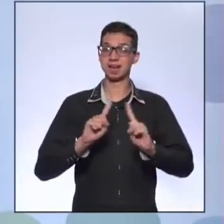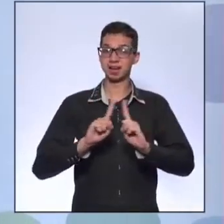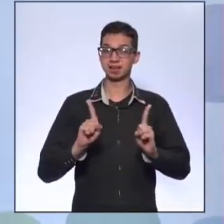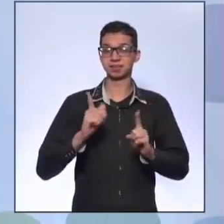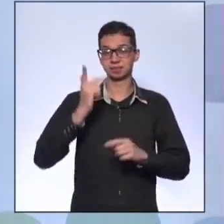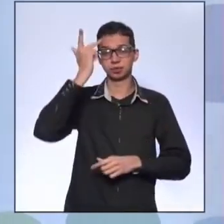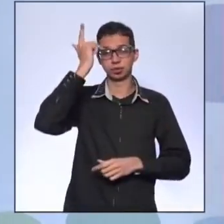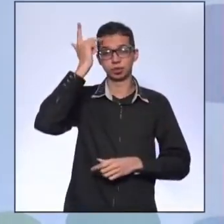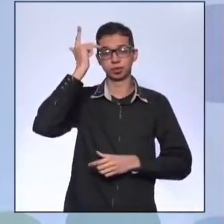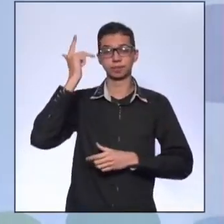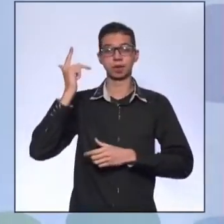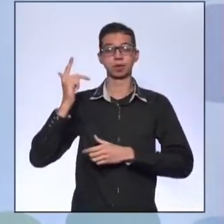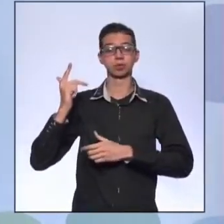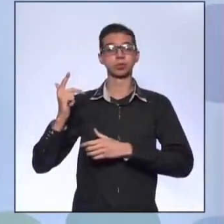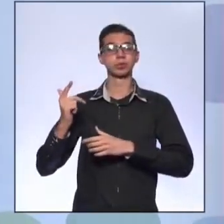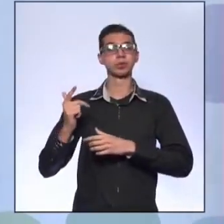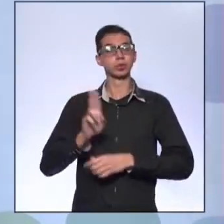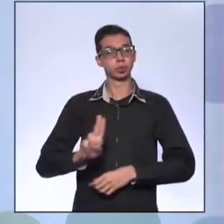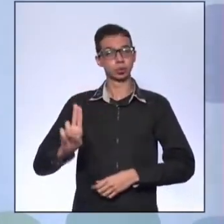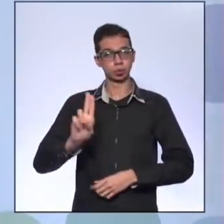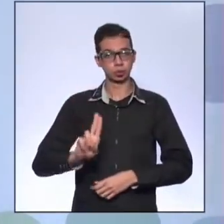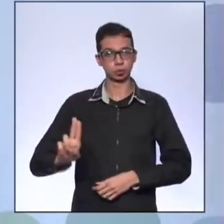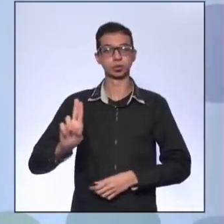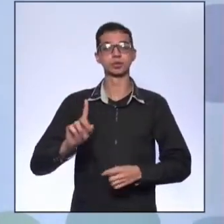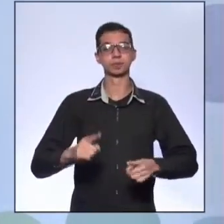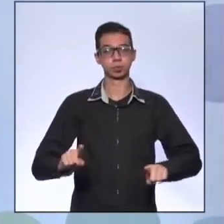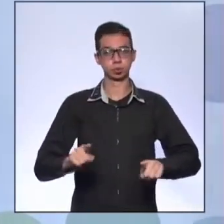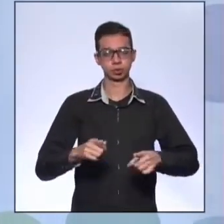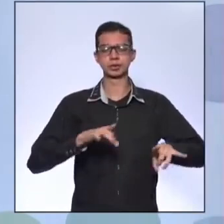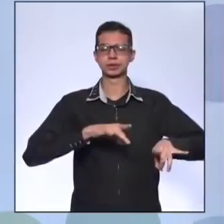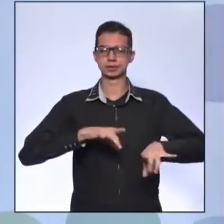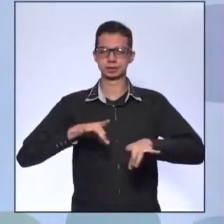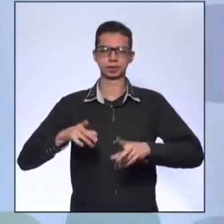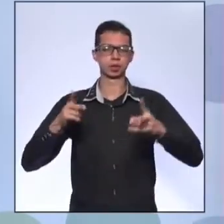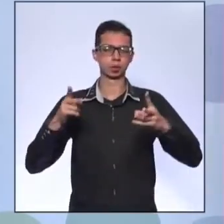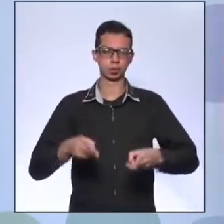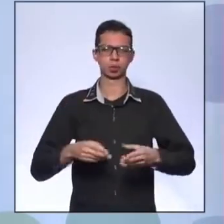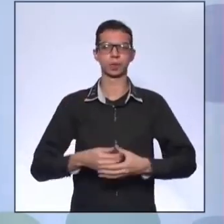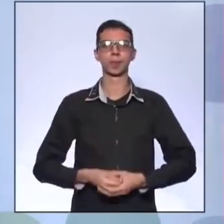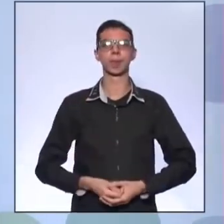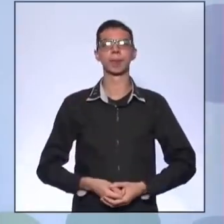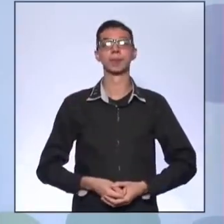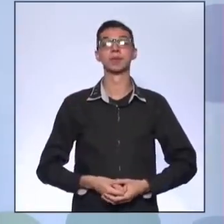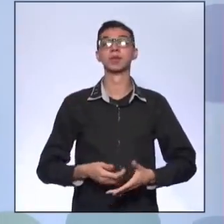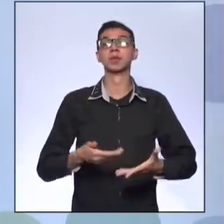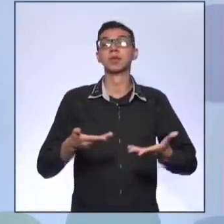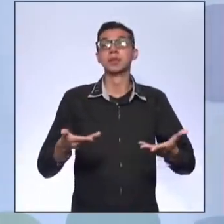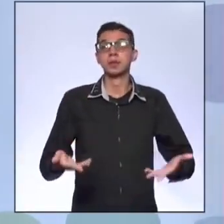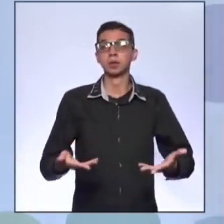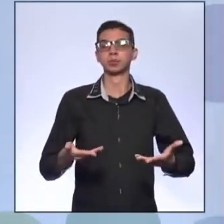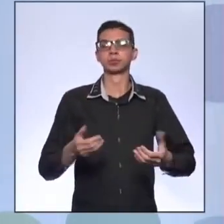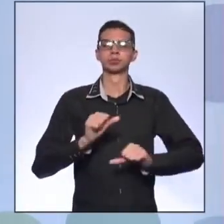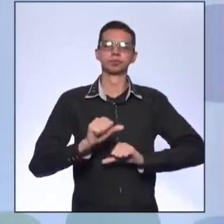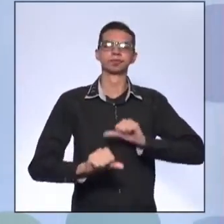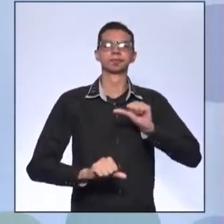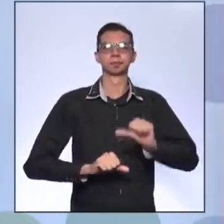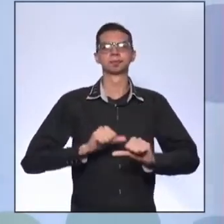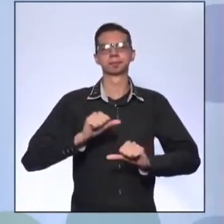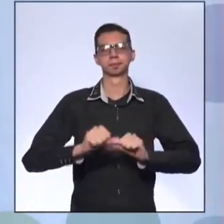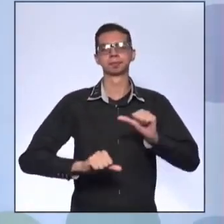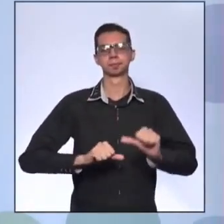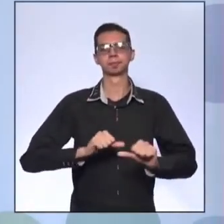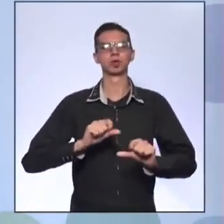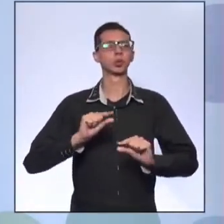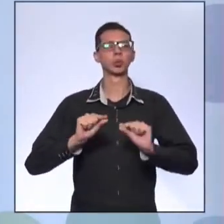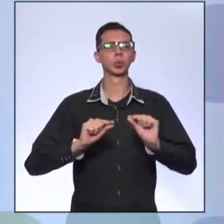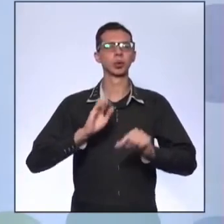tá? E nesse hibridismo entre essas linguagens, esse intercâmbio de ideias aí, nós temos aqui no Brasil